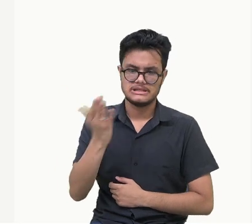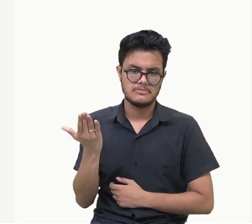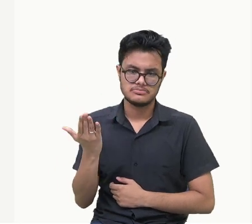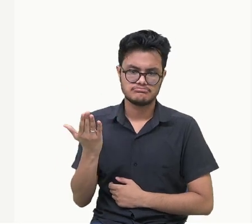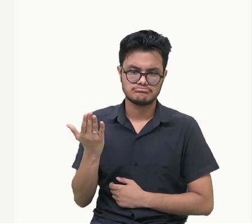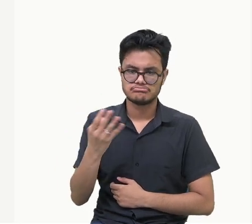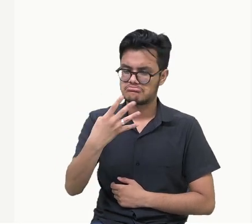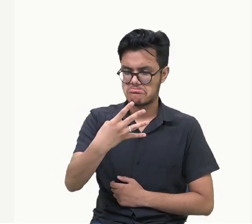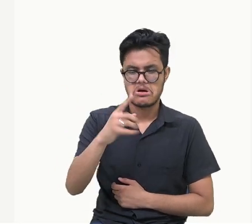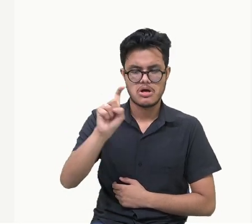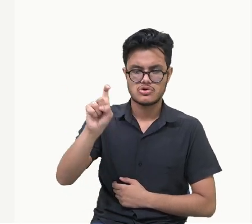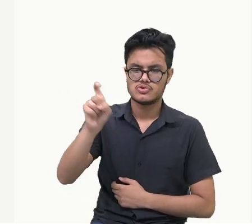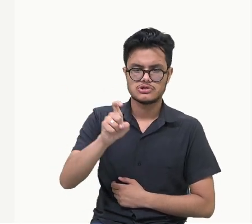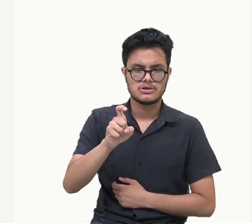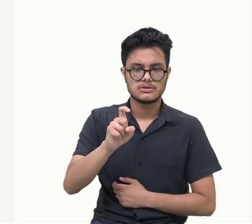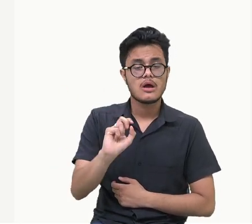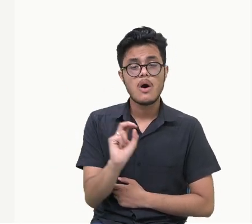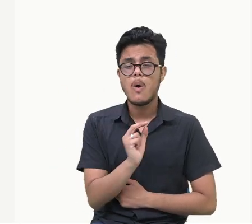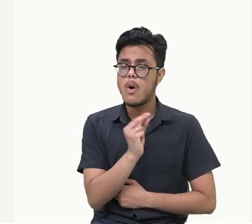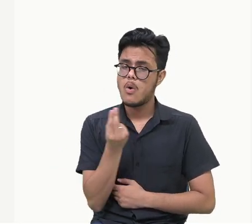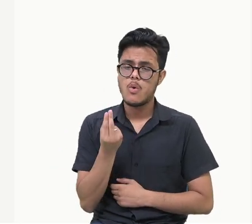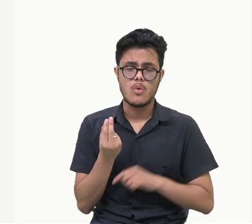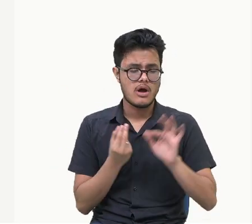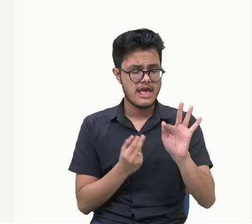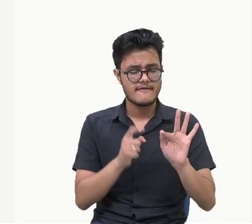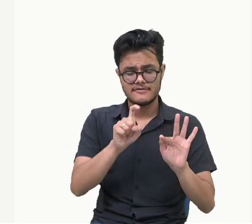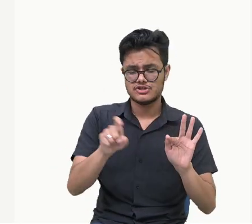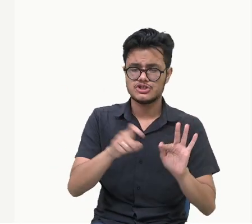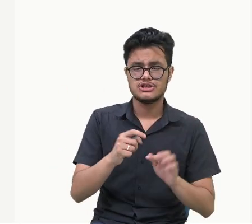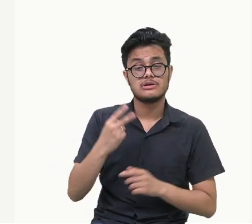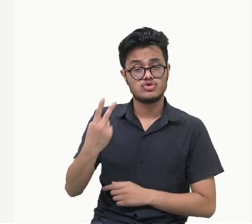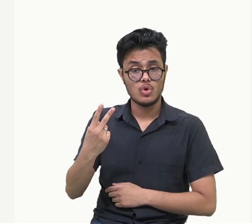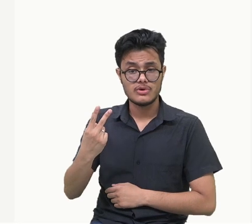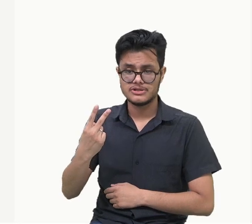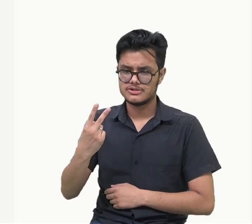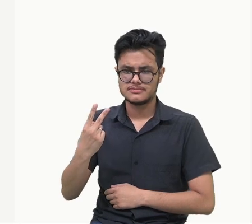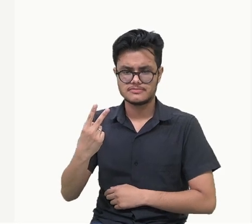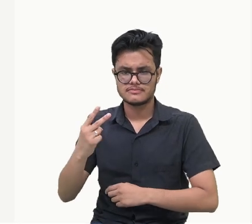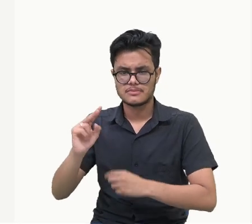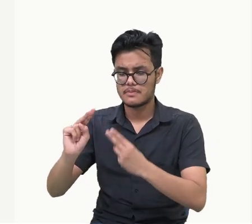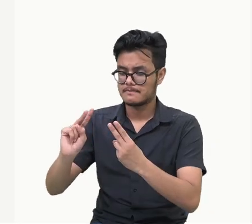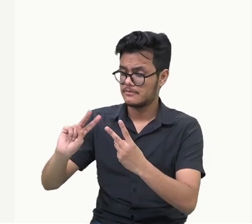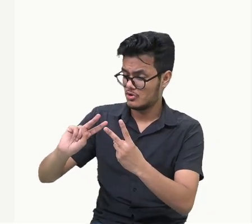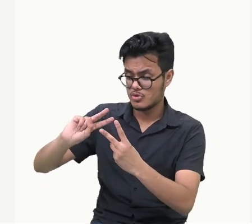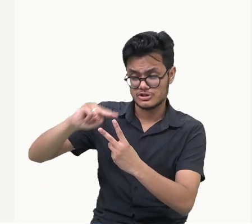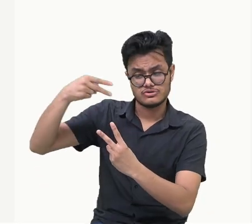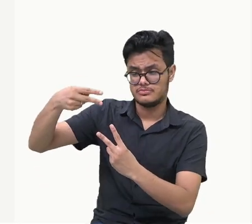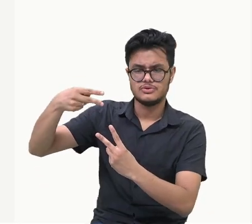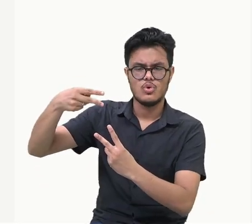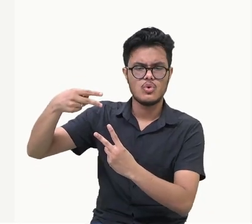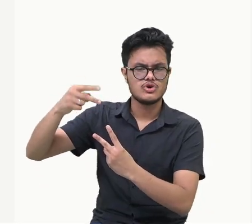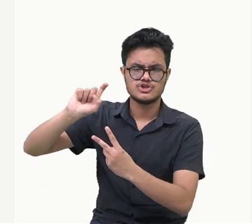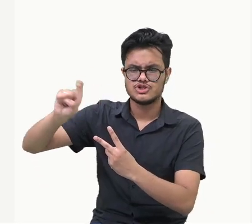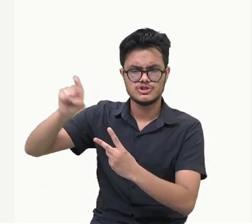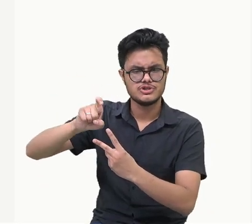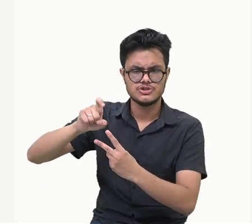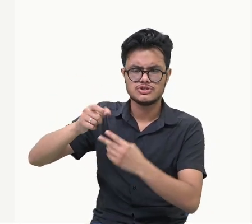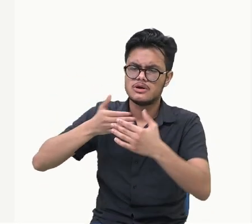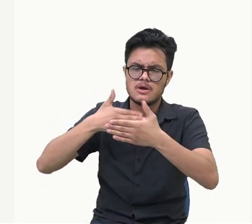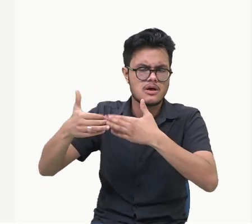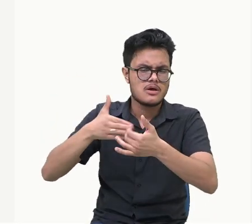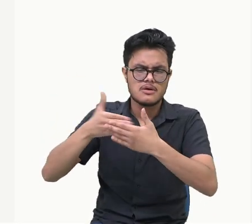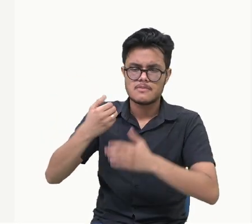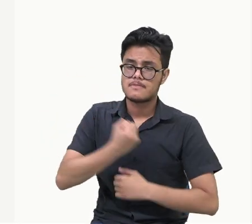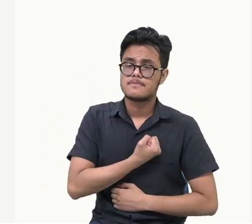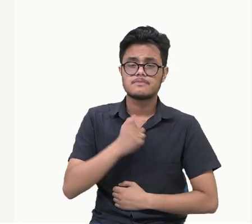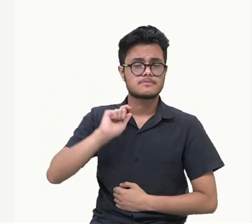né? Ou ainda, né, f de x igual a 2 elevado a x, se fosse o caso, tá? A gente teria um gráfico mais